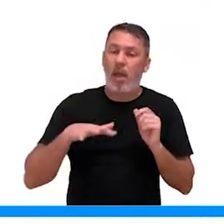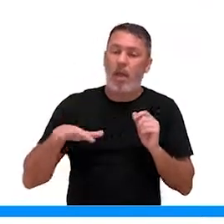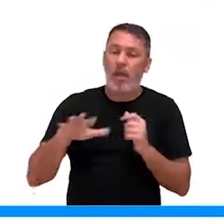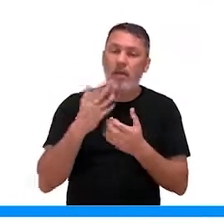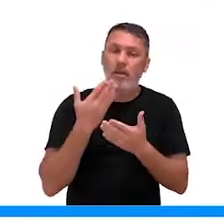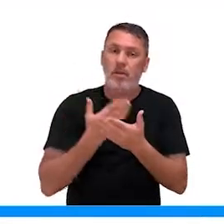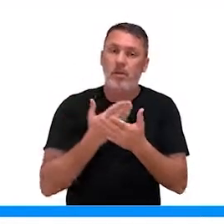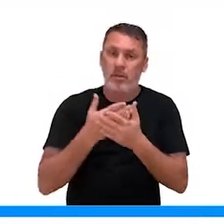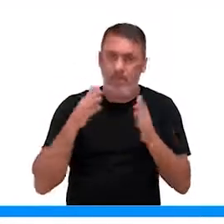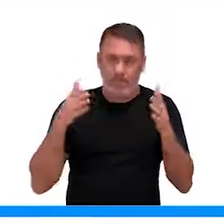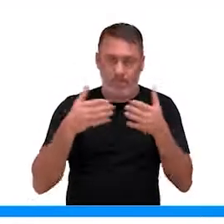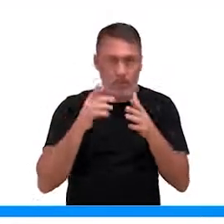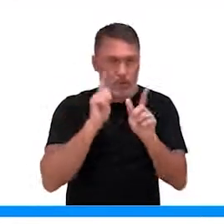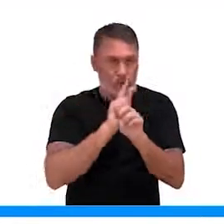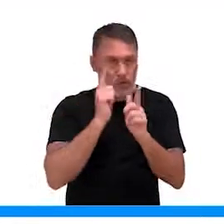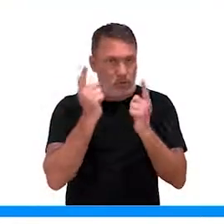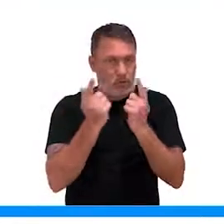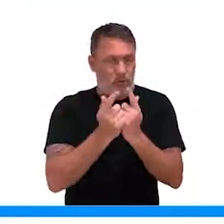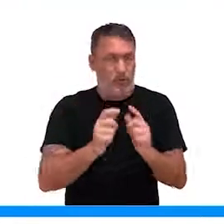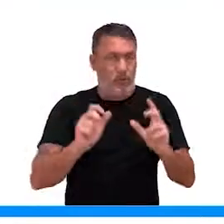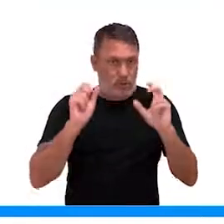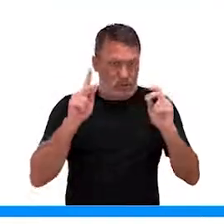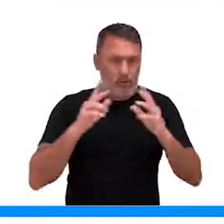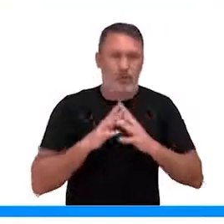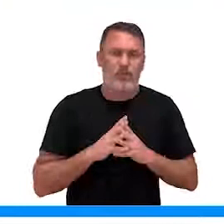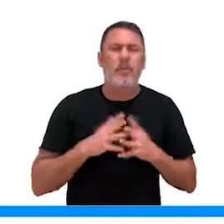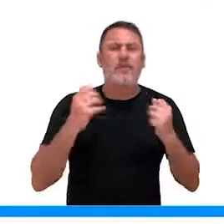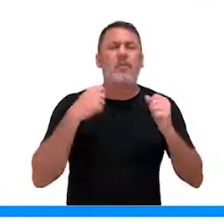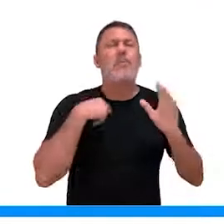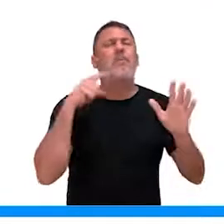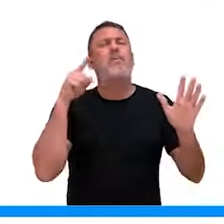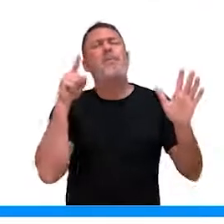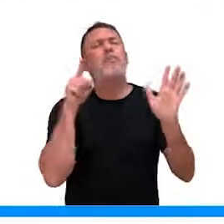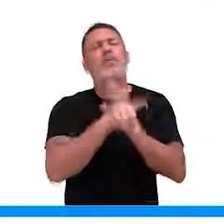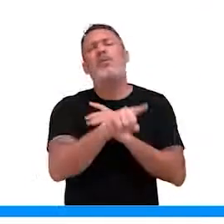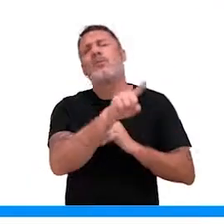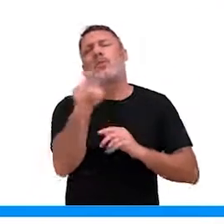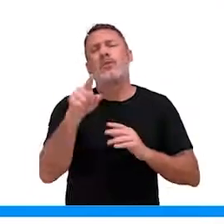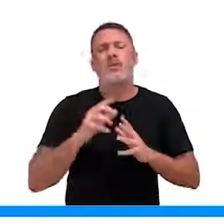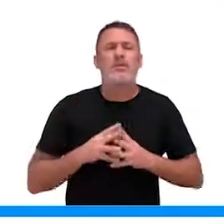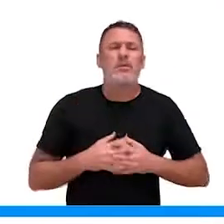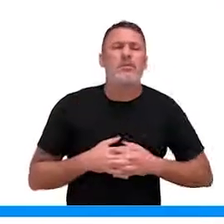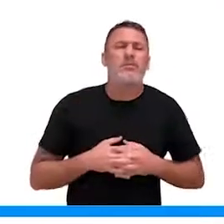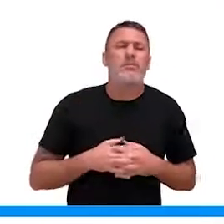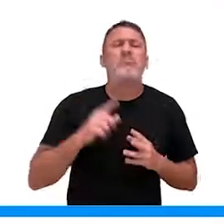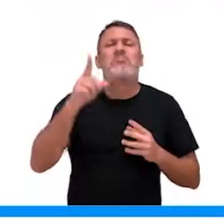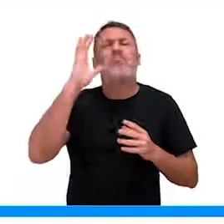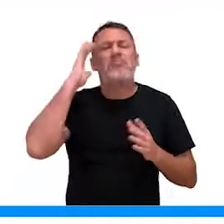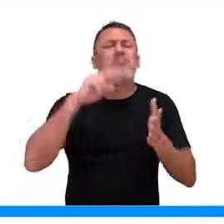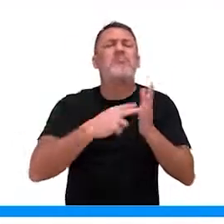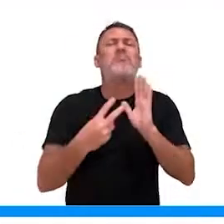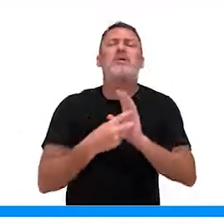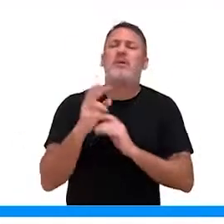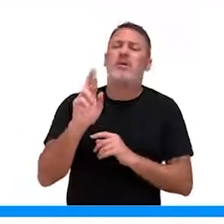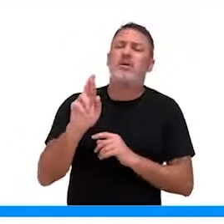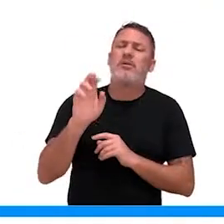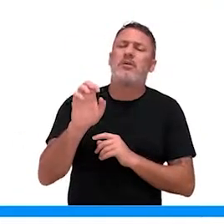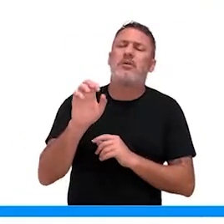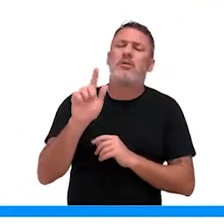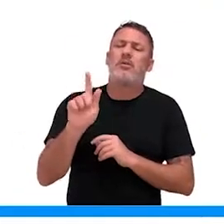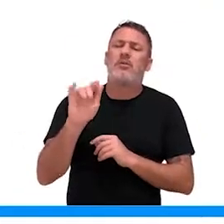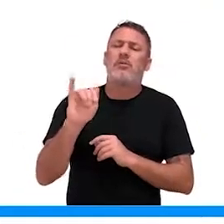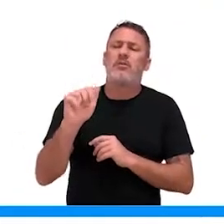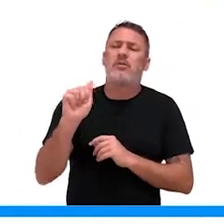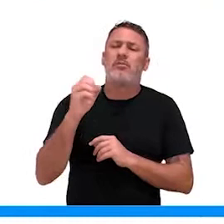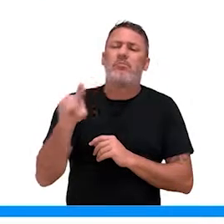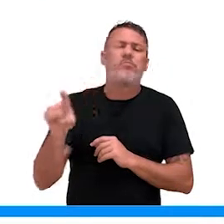tudo bem? Então, falando sobre região, meus amores, eu pergunto para vocês, o que é uma região? Ou melhor